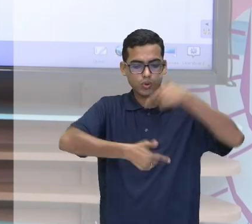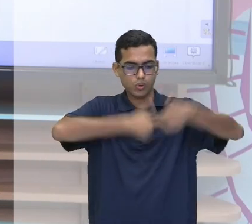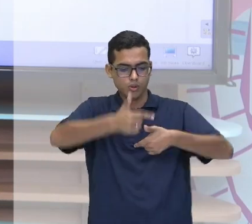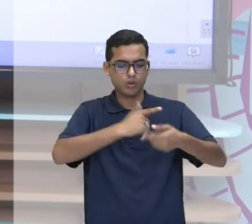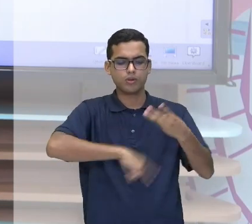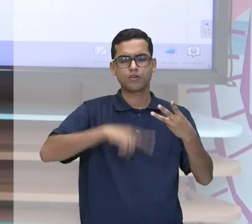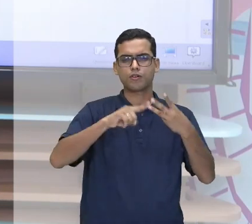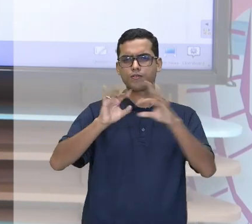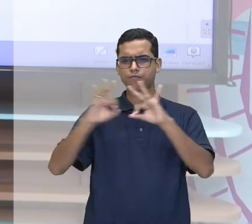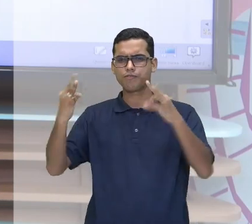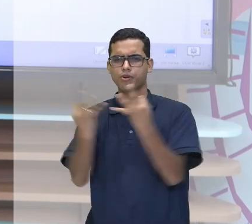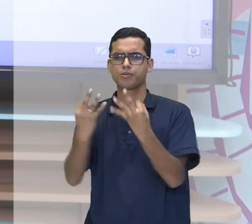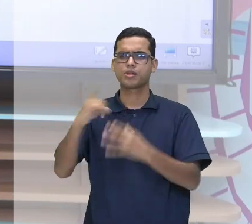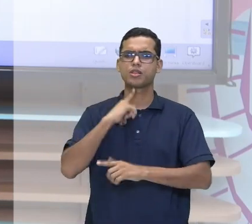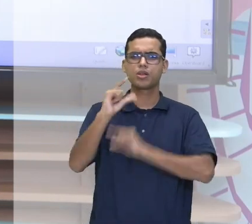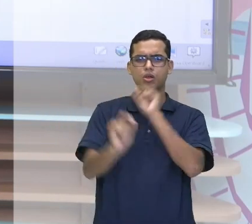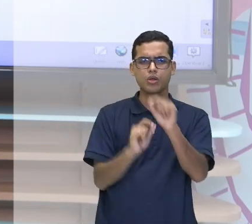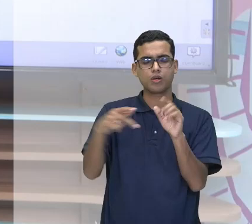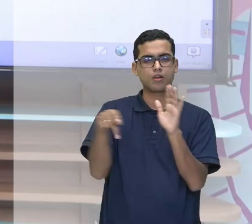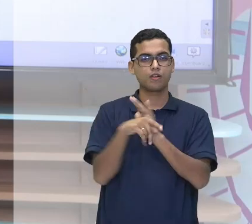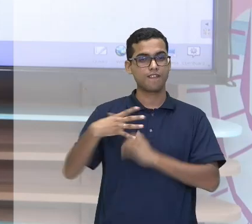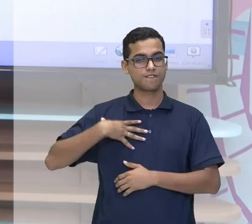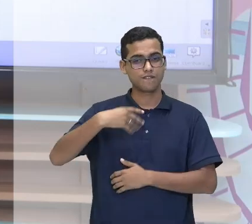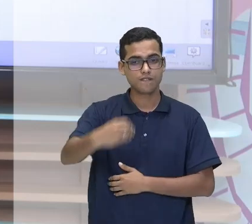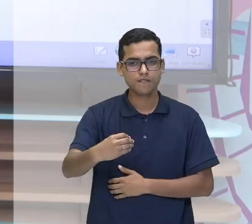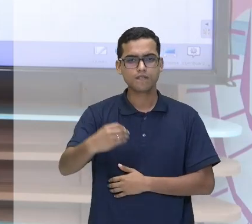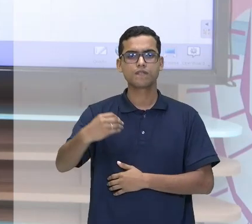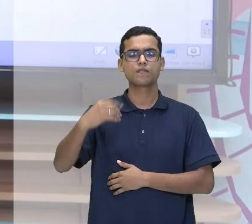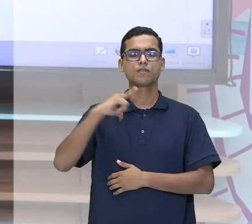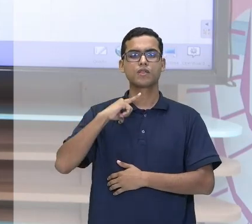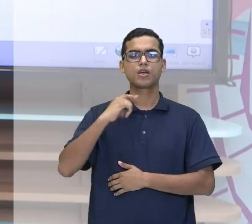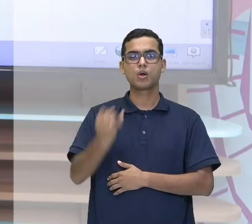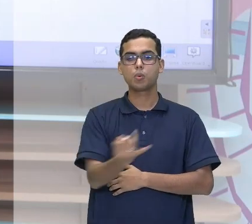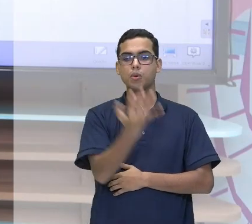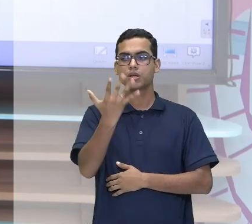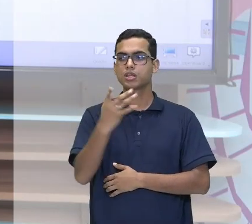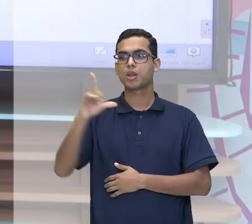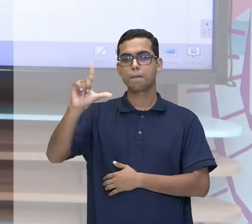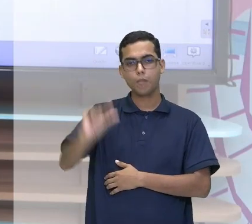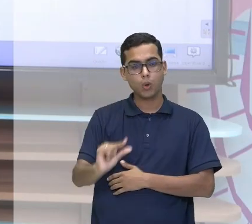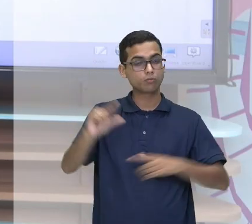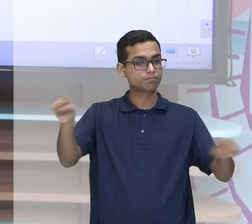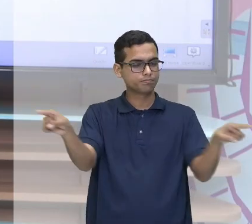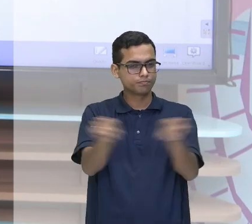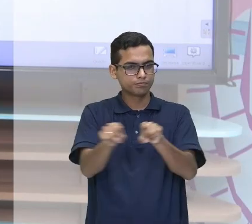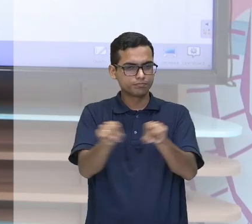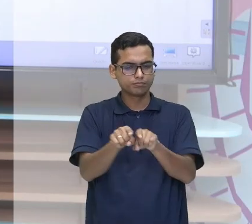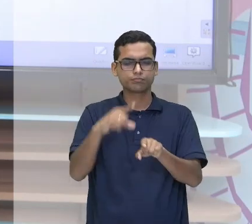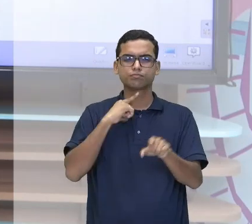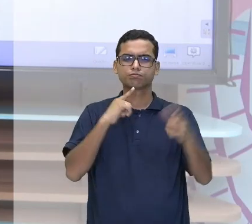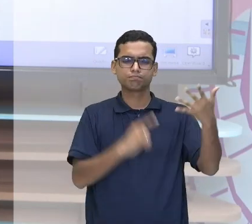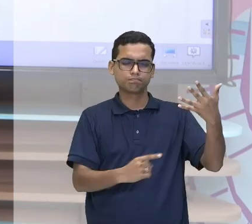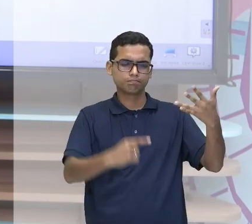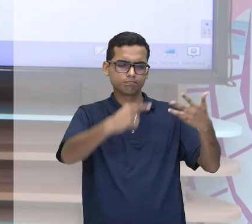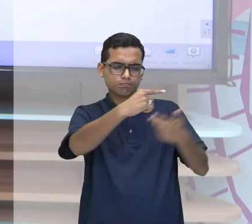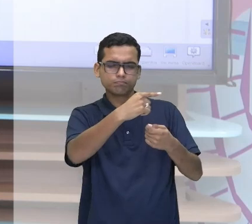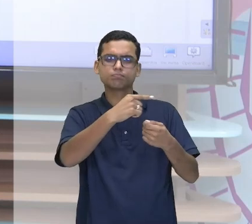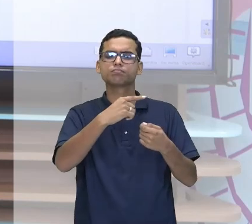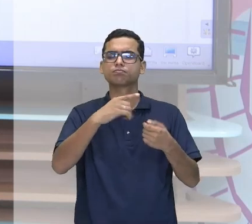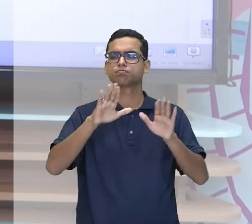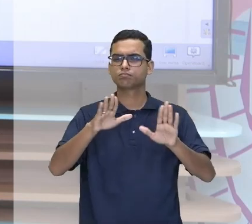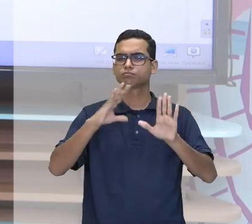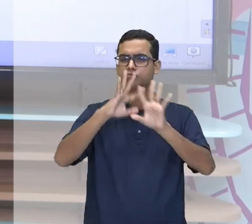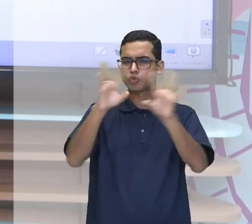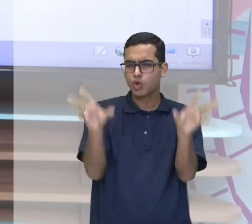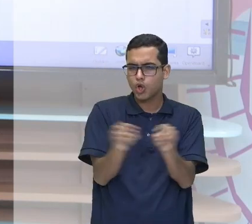por ter menos filhos, entre outros critérios que a gente poderia analisar. Mas, no geral, a